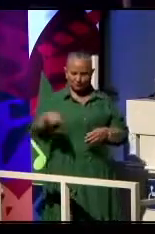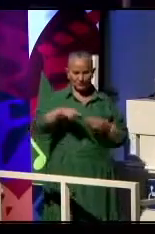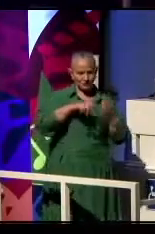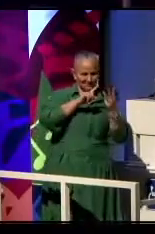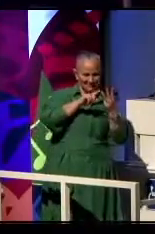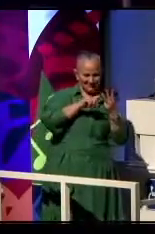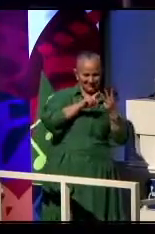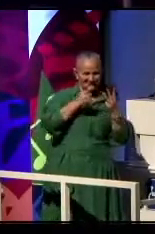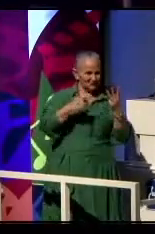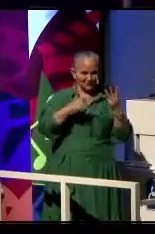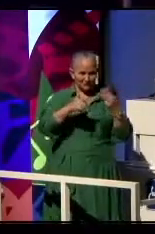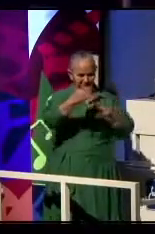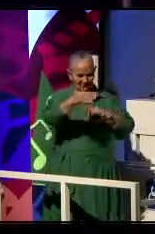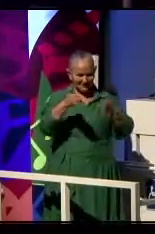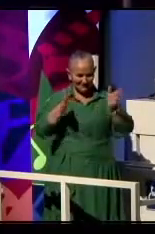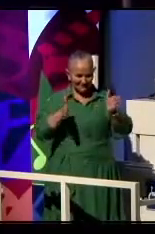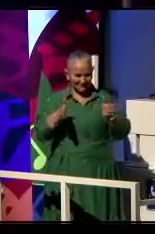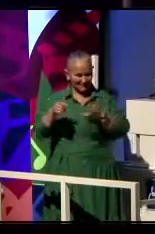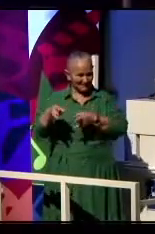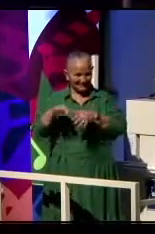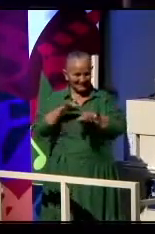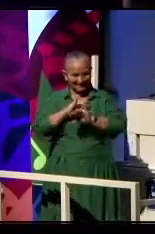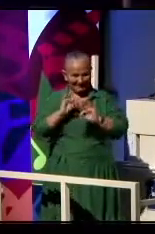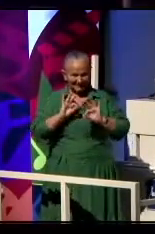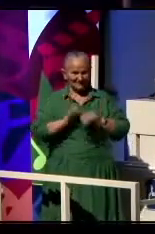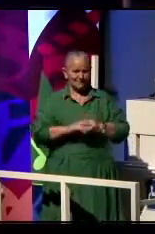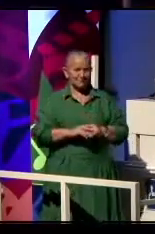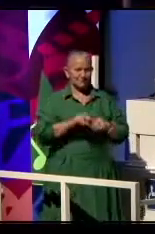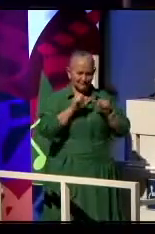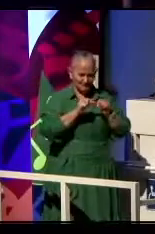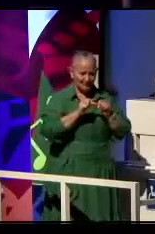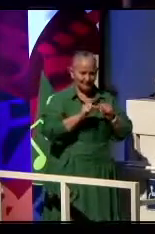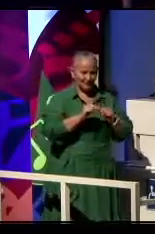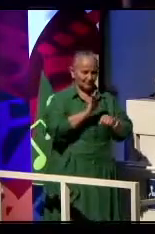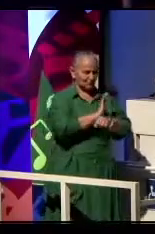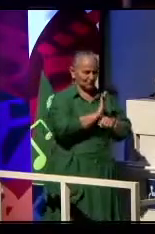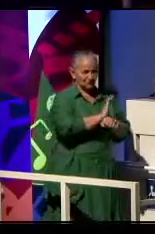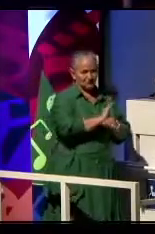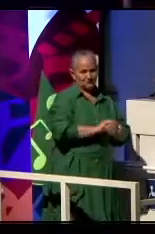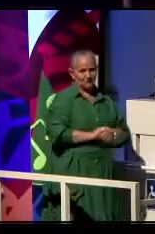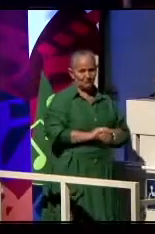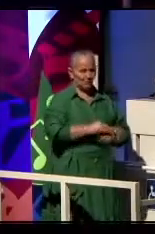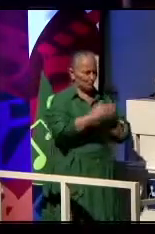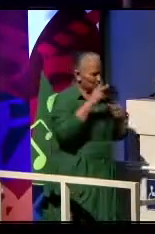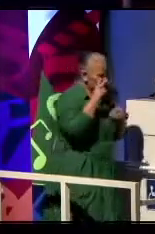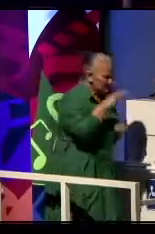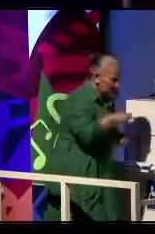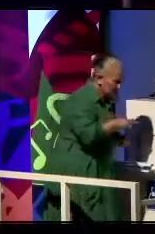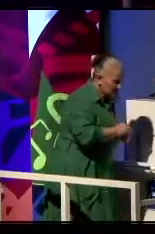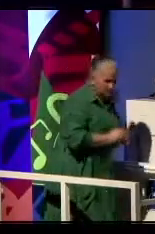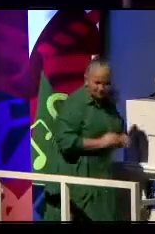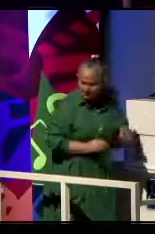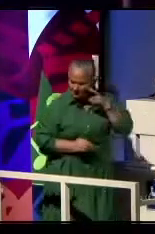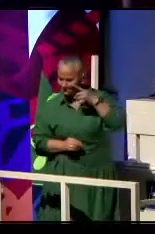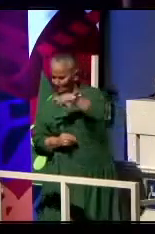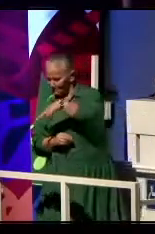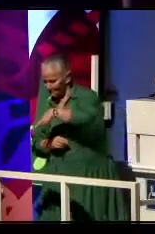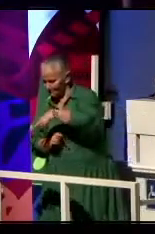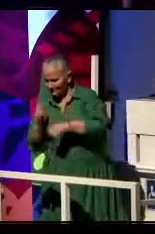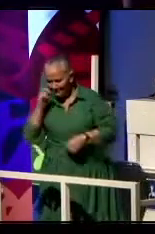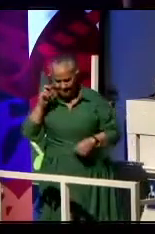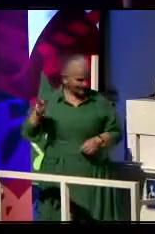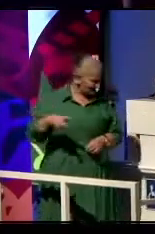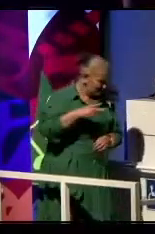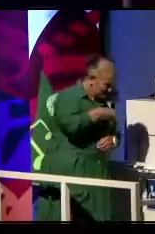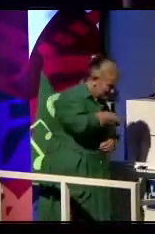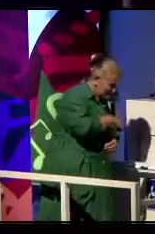álbum Clube da Esquina, mas ele ficava como assistente ali, do quarto para o outro, e ouvindo o que estava sendo produzido. Então, as canções